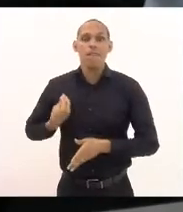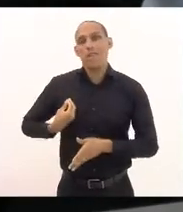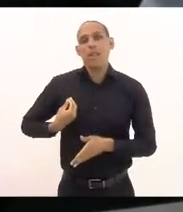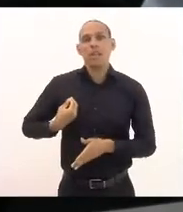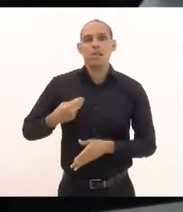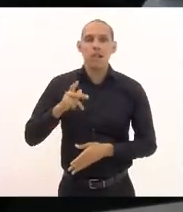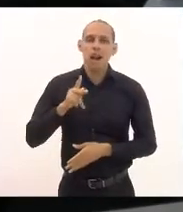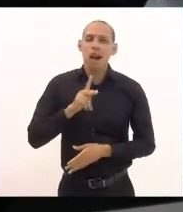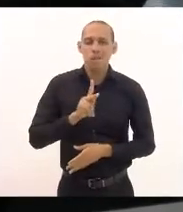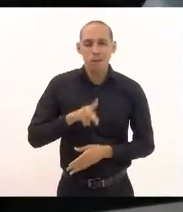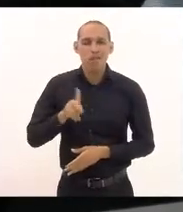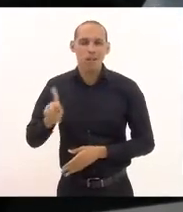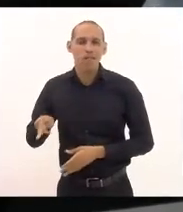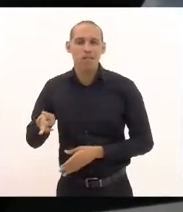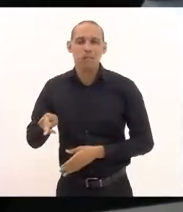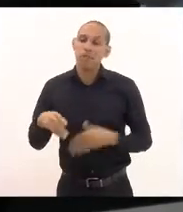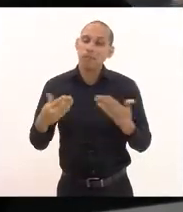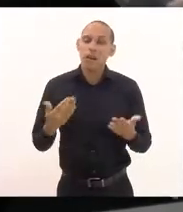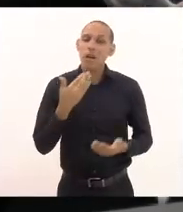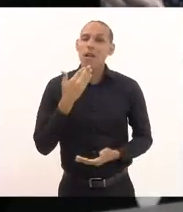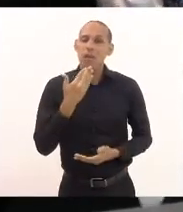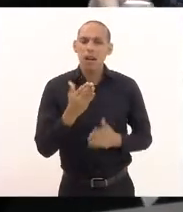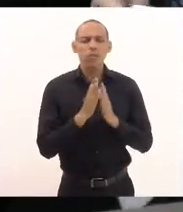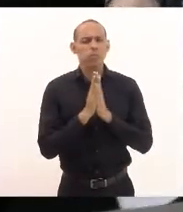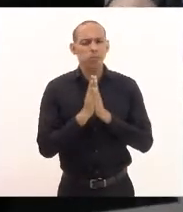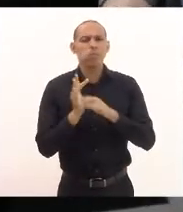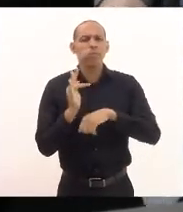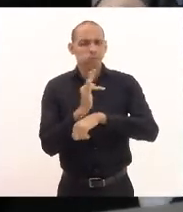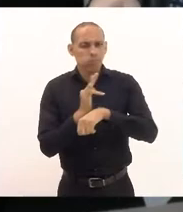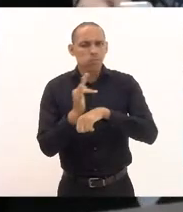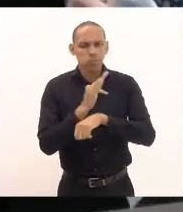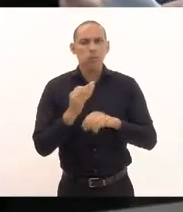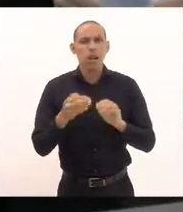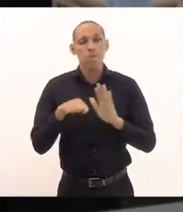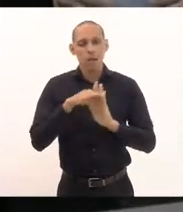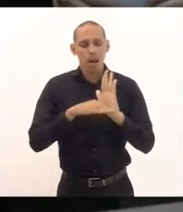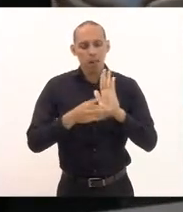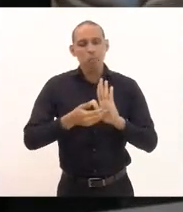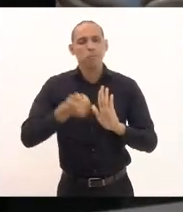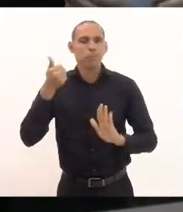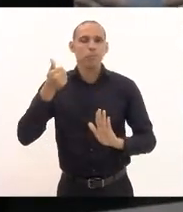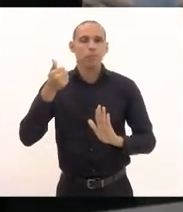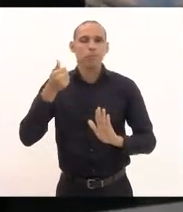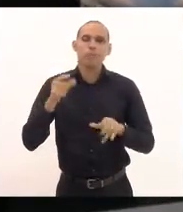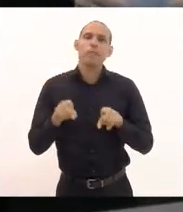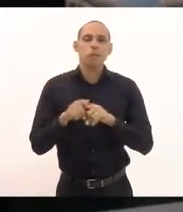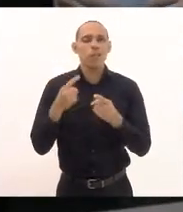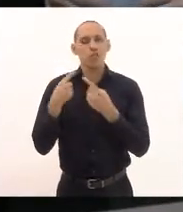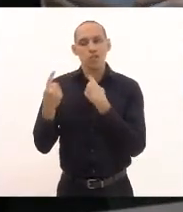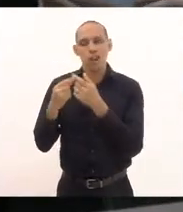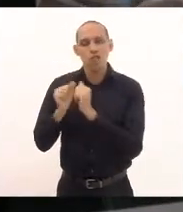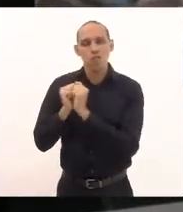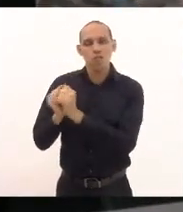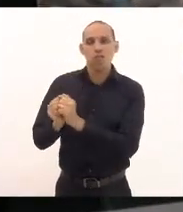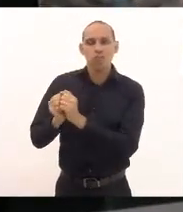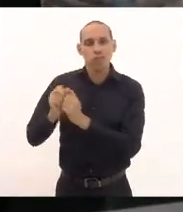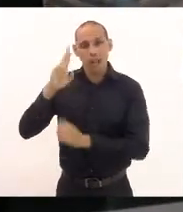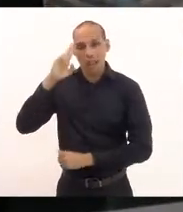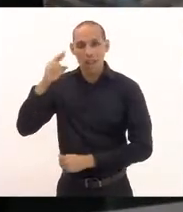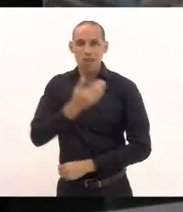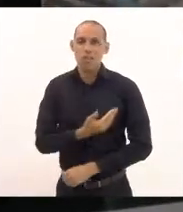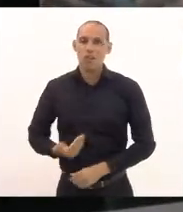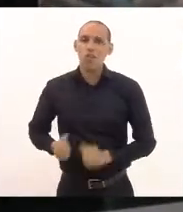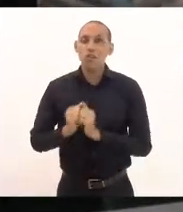a ideia é que a gente peça a Vossa Excelência, estou pedindo formalmente aqui para retirar de pauta, e com o diálogo com o líder do governo, para construir essa agenda com o